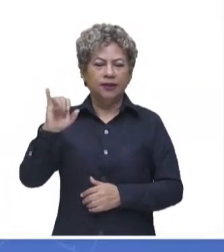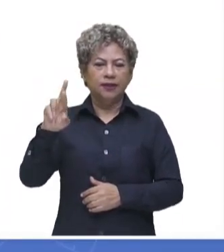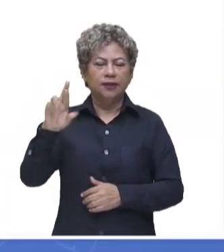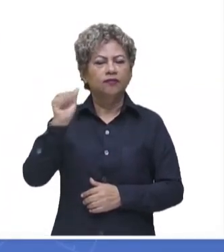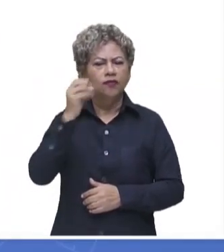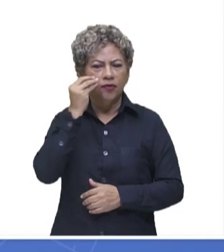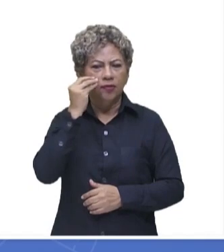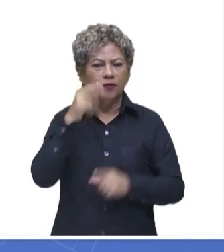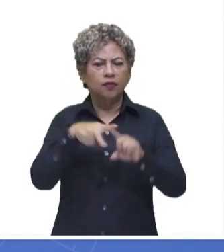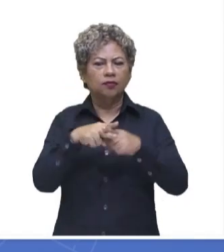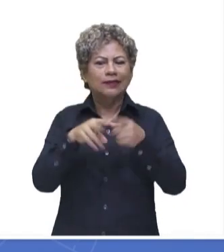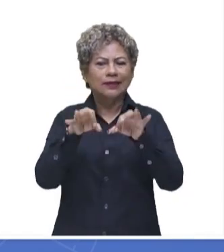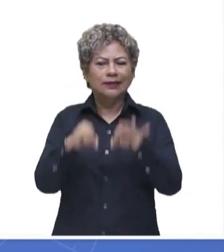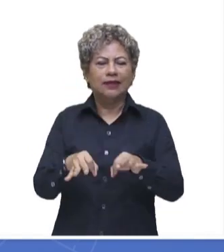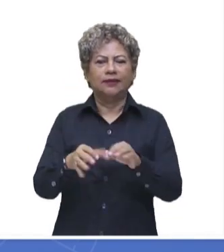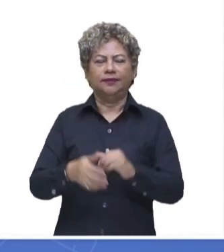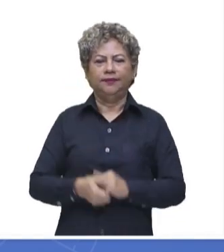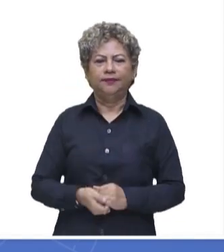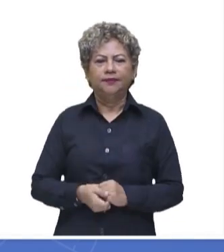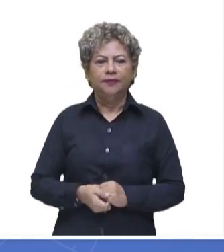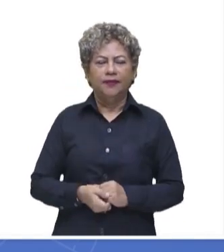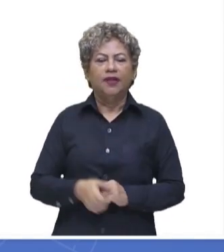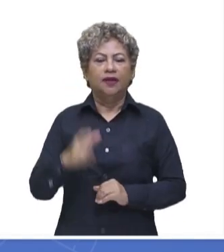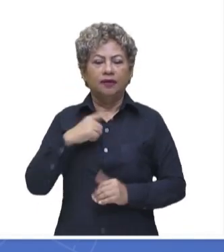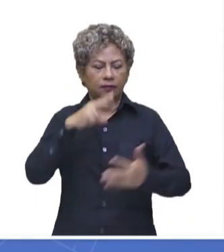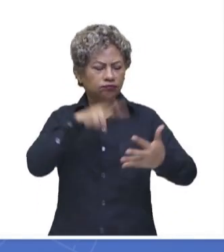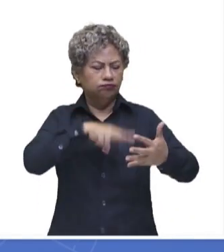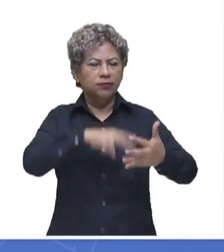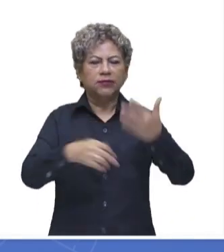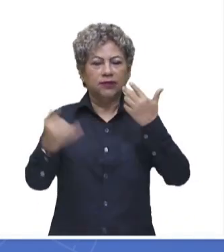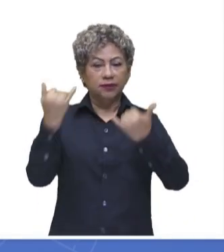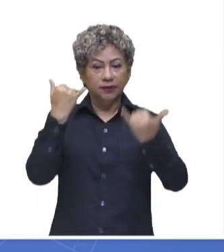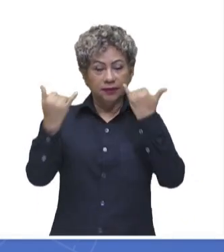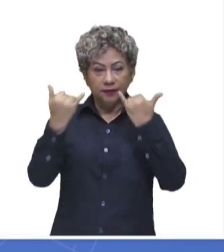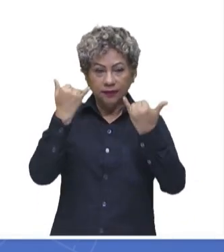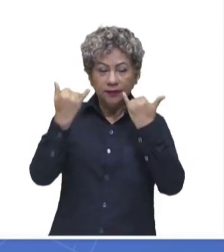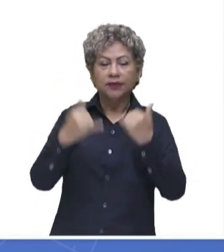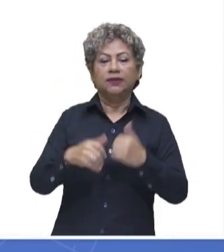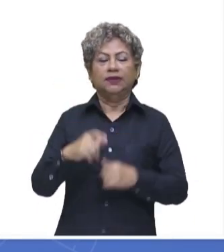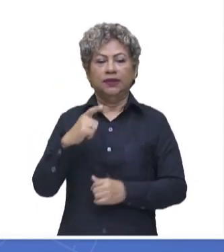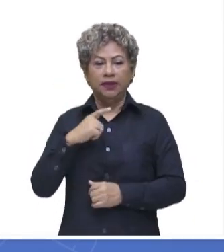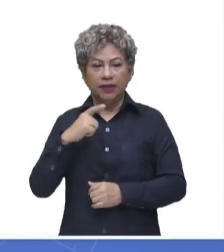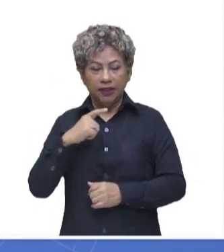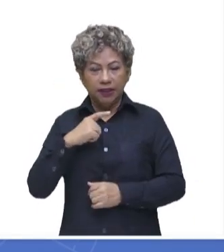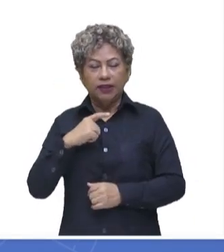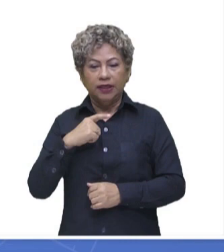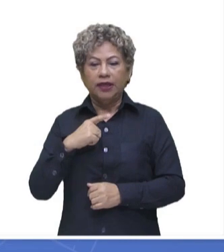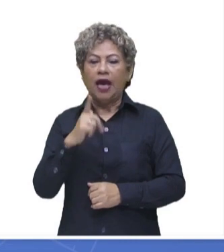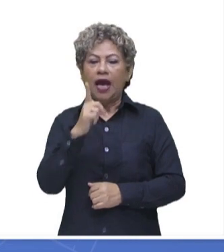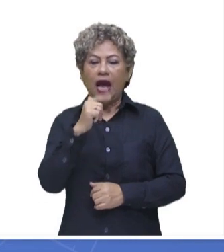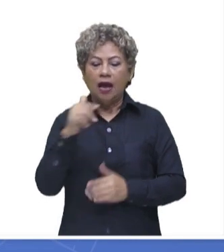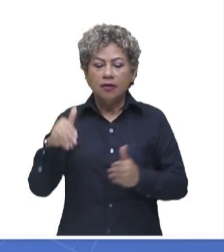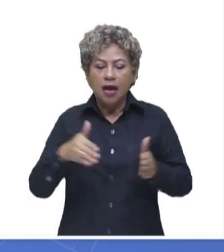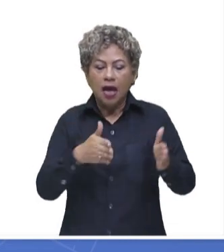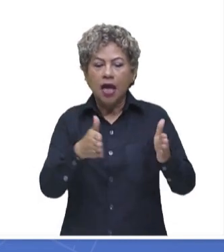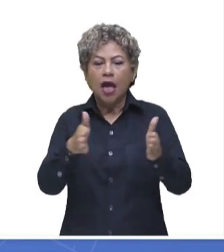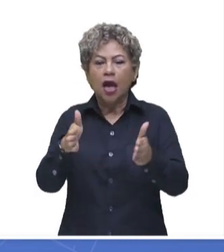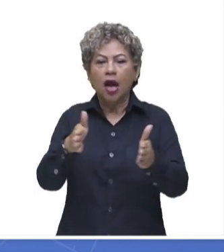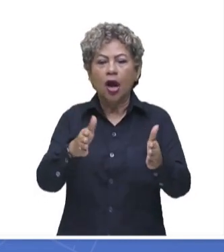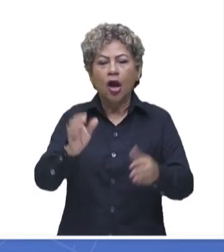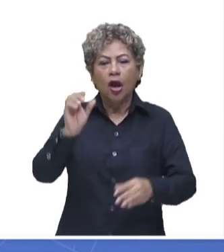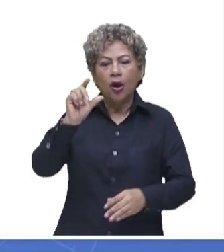questão de número 3. Então temos aí a tabela, né? Cada rio aí com a sua extensão,